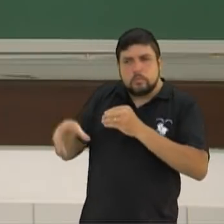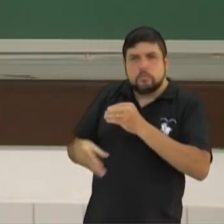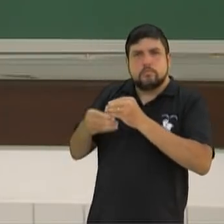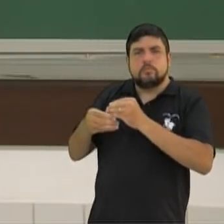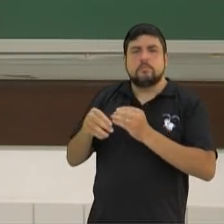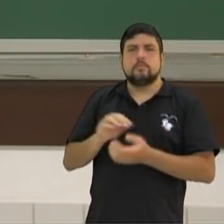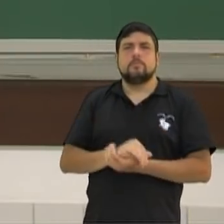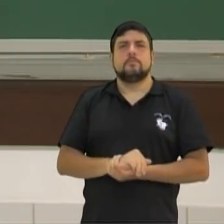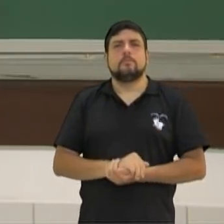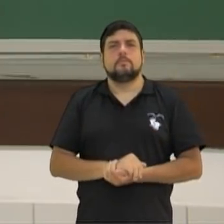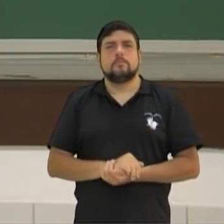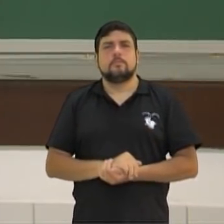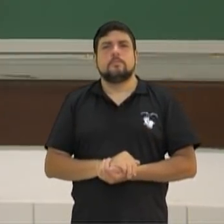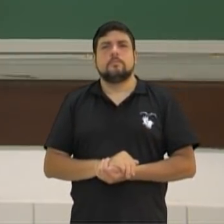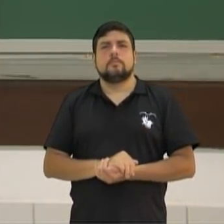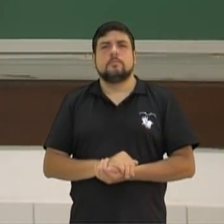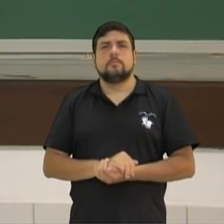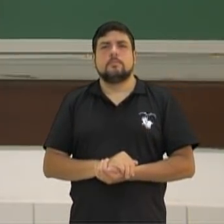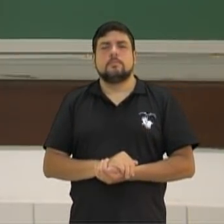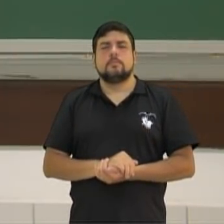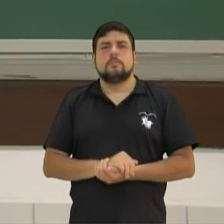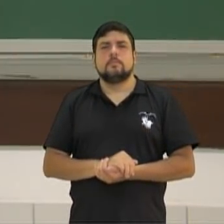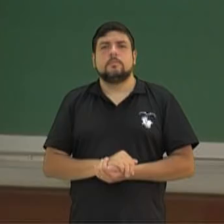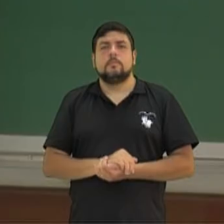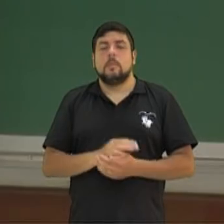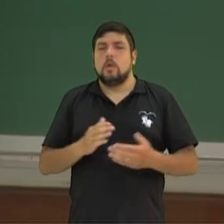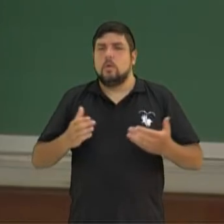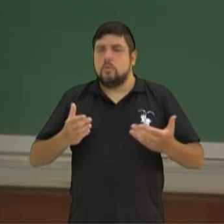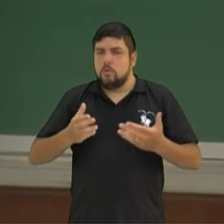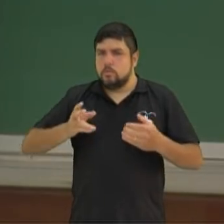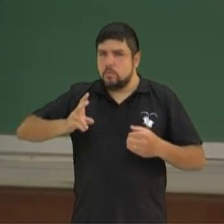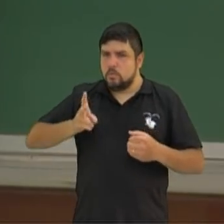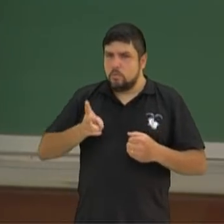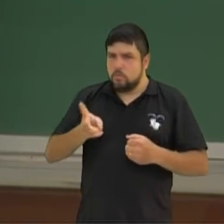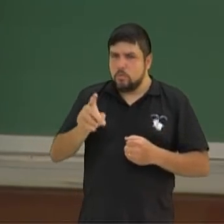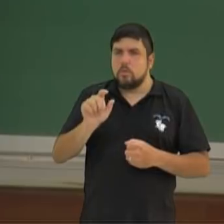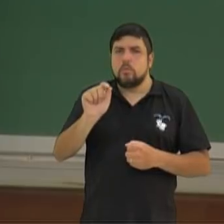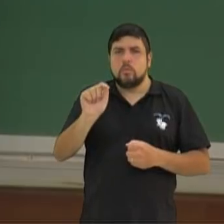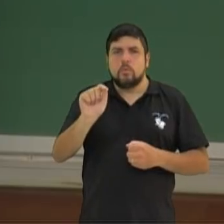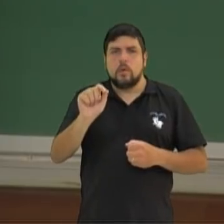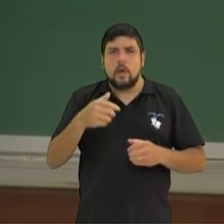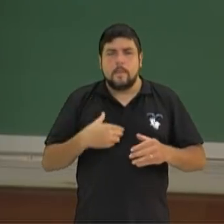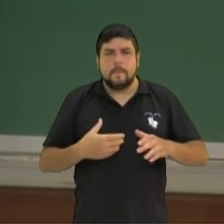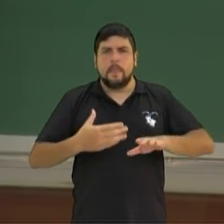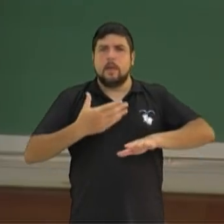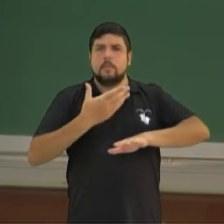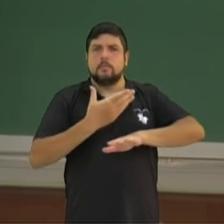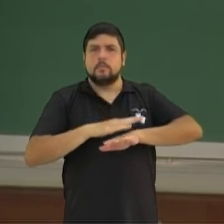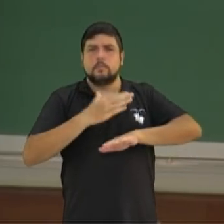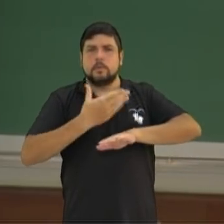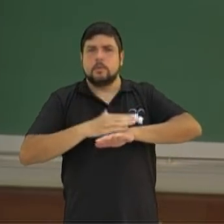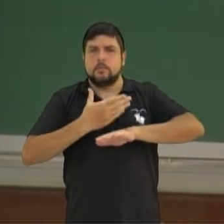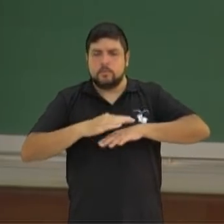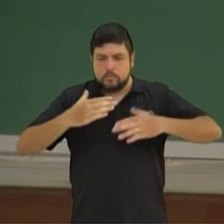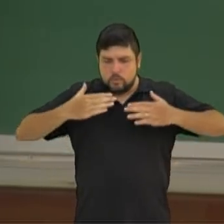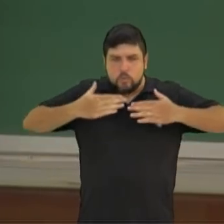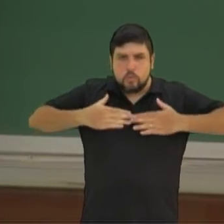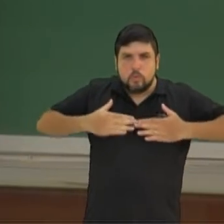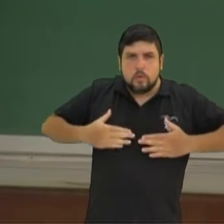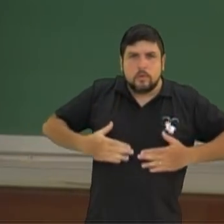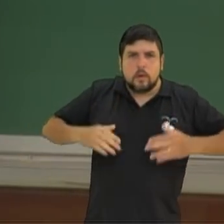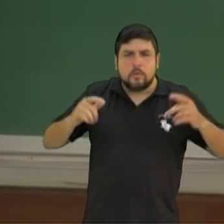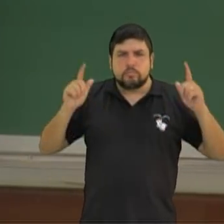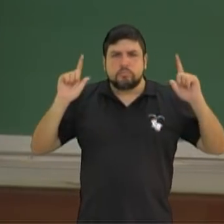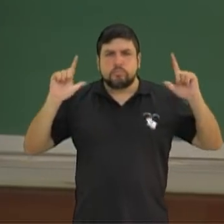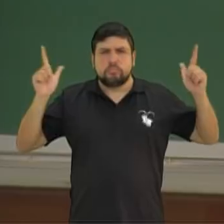Vamos para a aula então? Hoje nós continuamos nas nossas práticas corporais de aventura e hoje